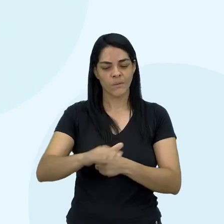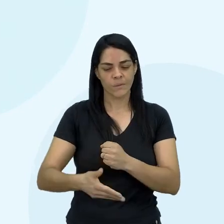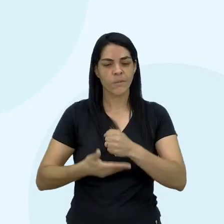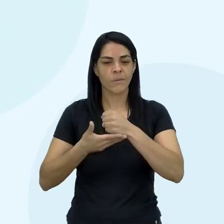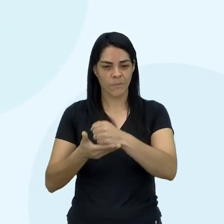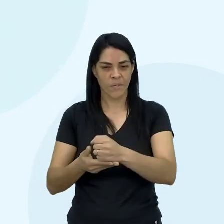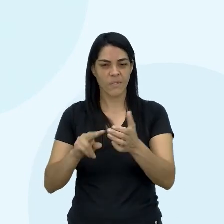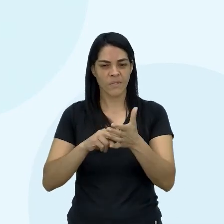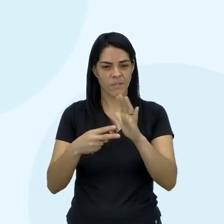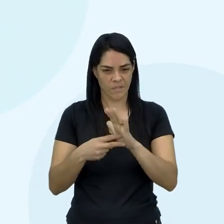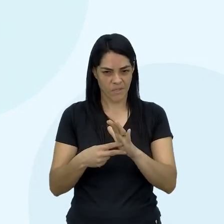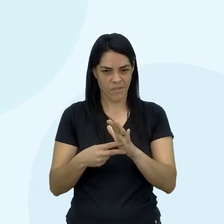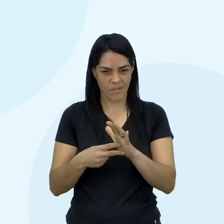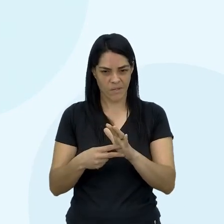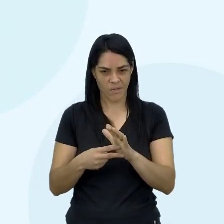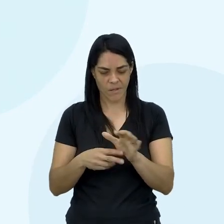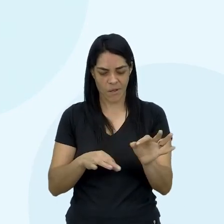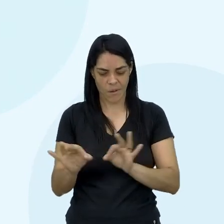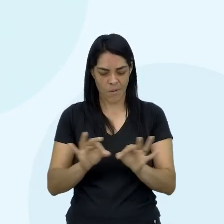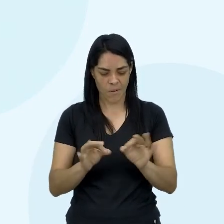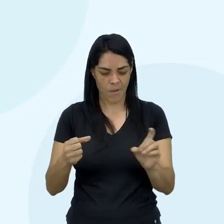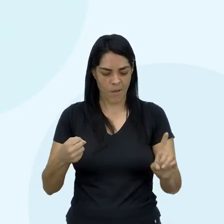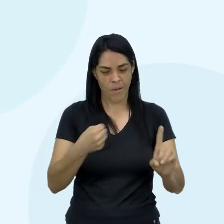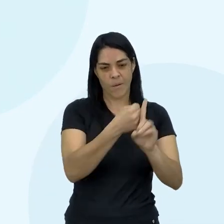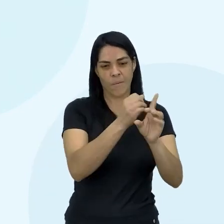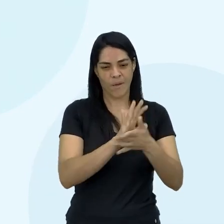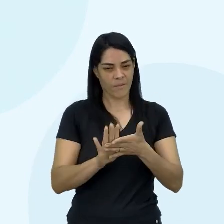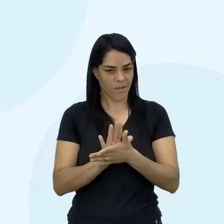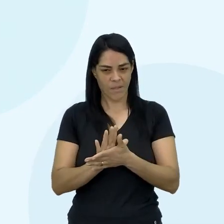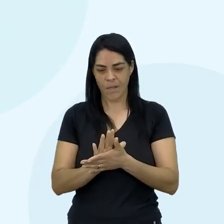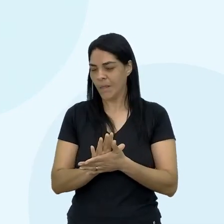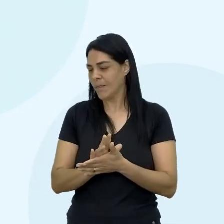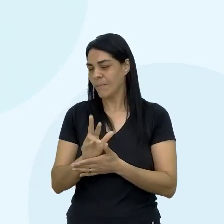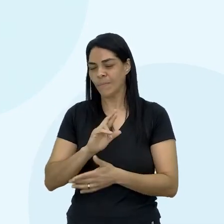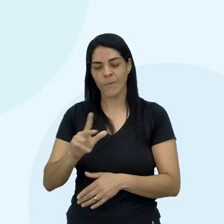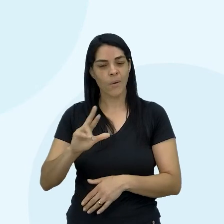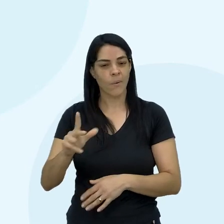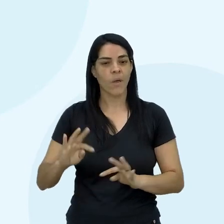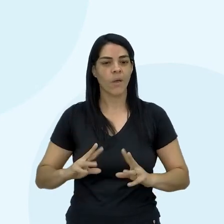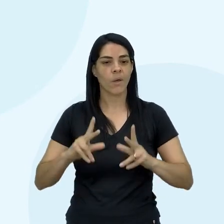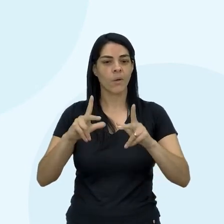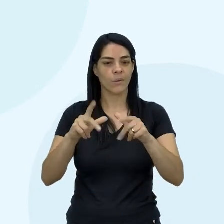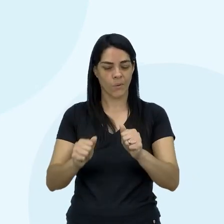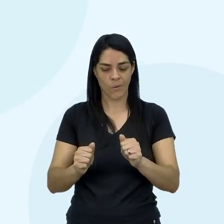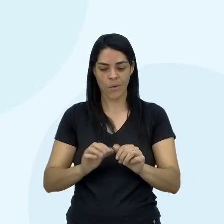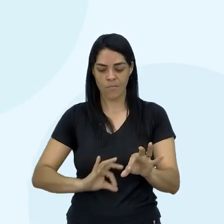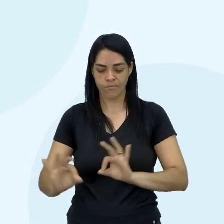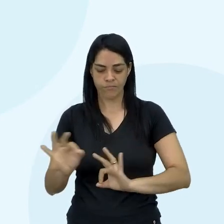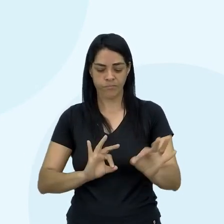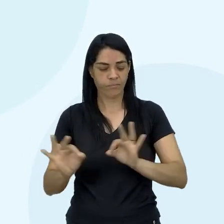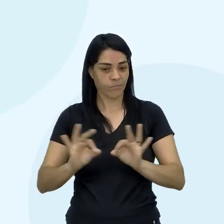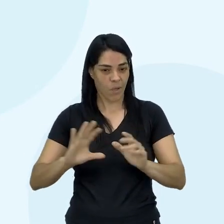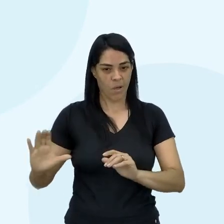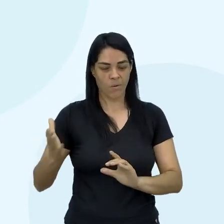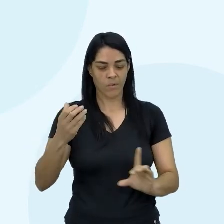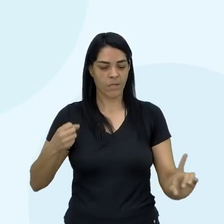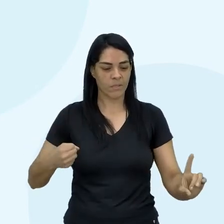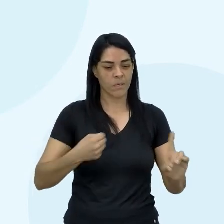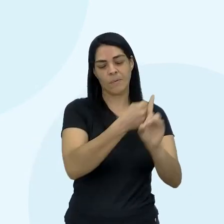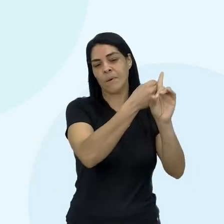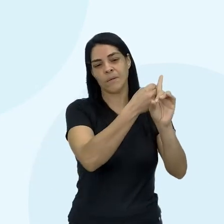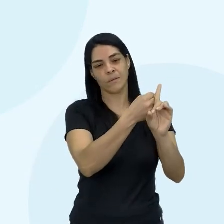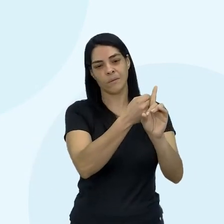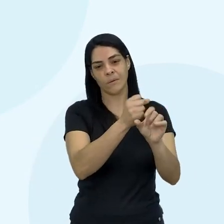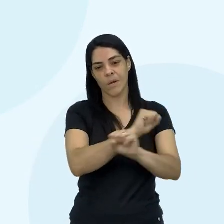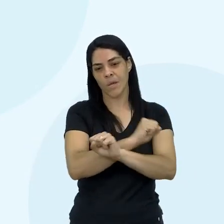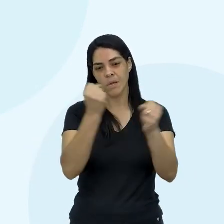significa produzir sem impactar? Não, meu amigo. Toda produção gera impacto. É impossível você